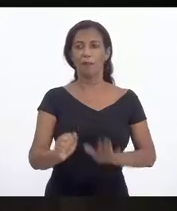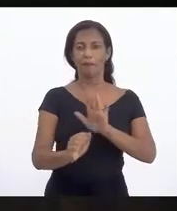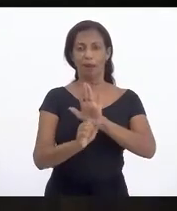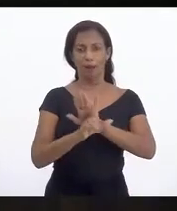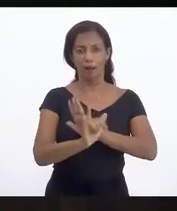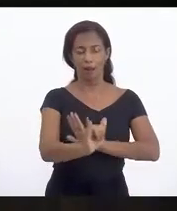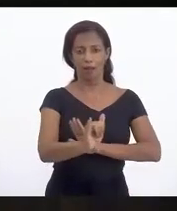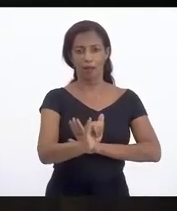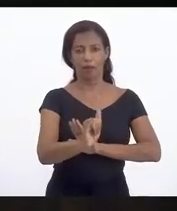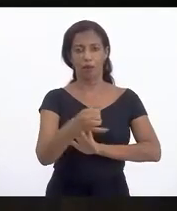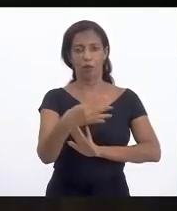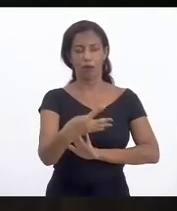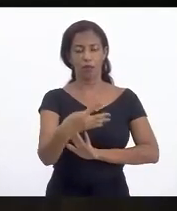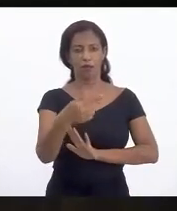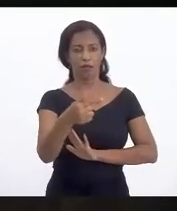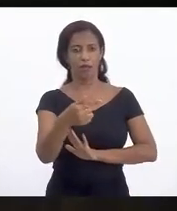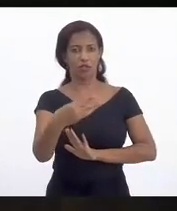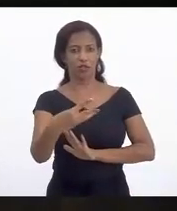projeto número